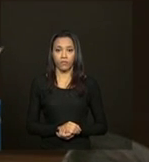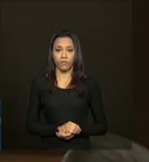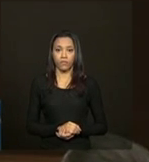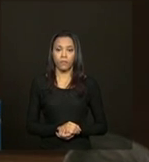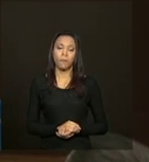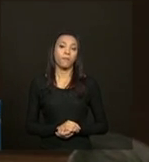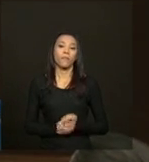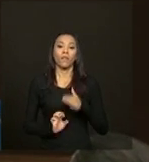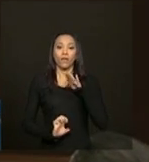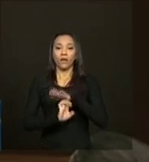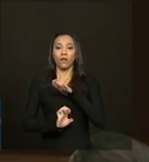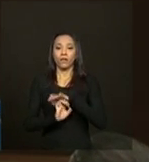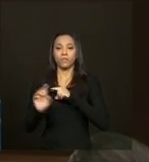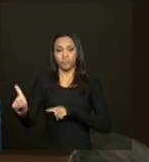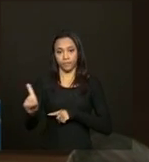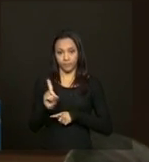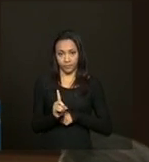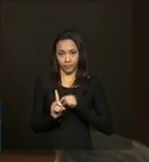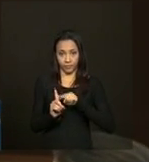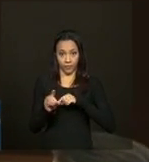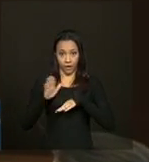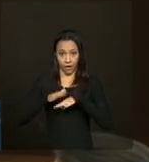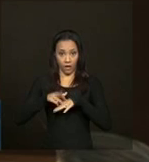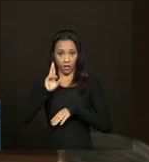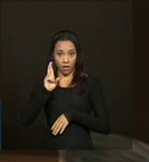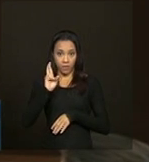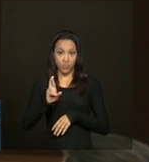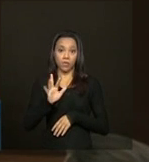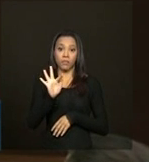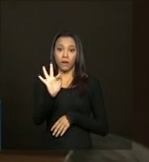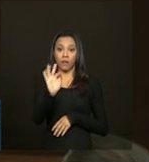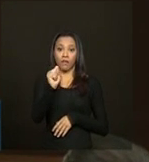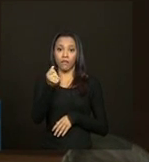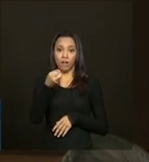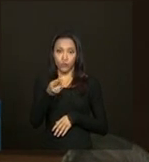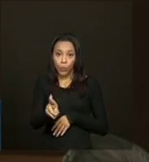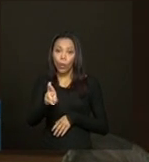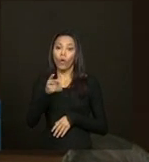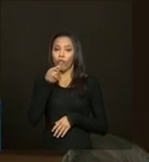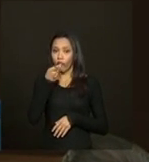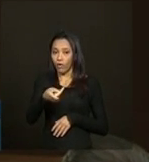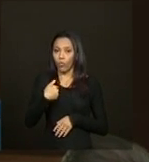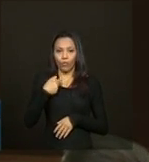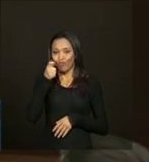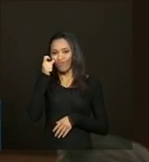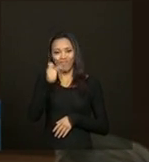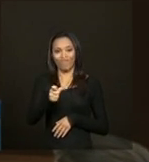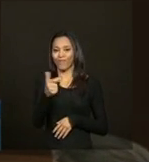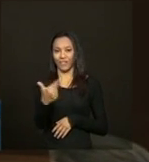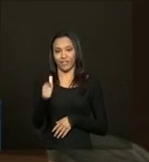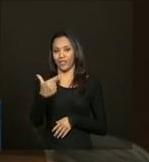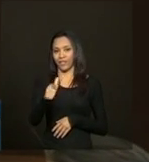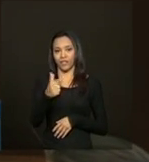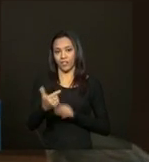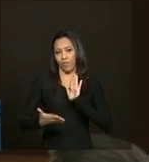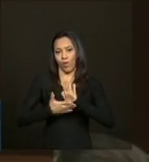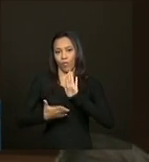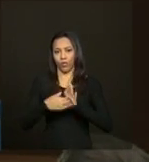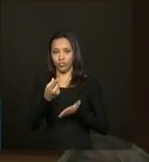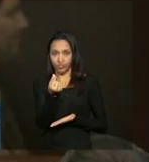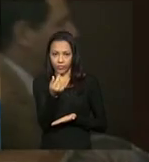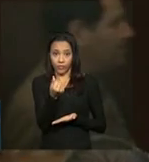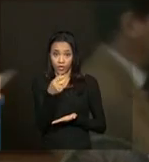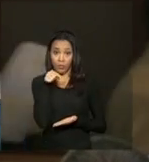Envelope entregue pela Alupar Investimento S.A., representado pela corretora Fator, declara que não possui interesse em apresentar a proposta financeira